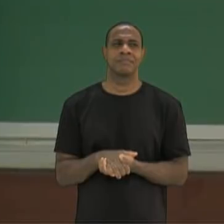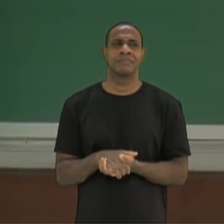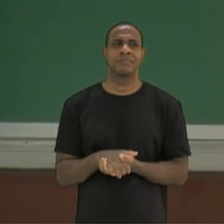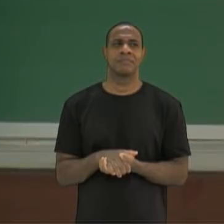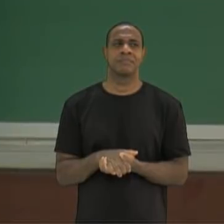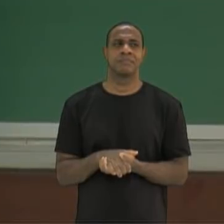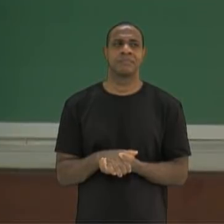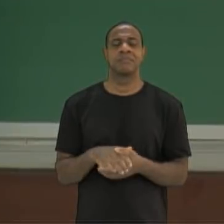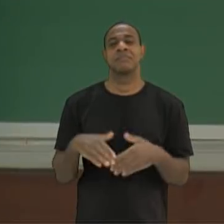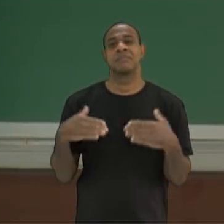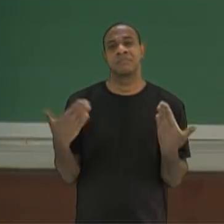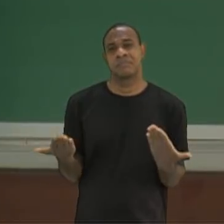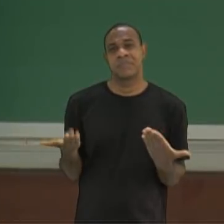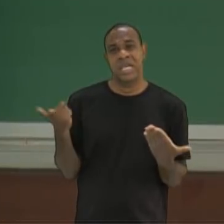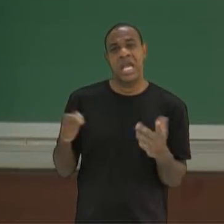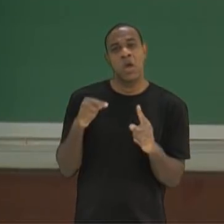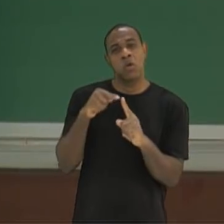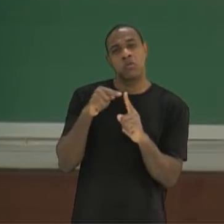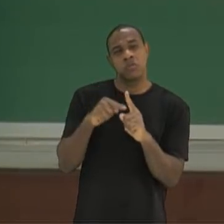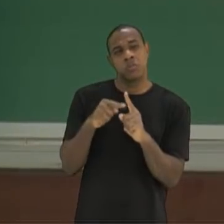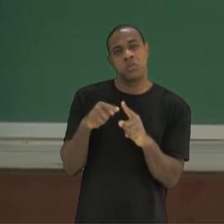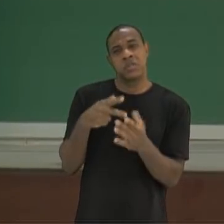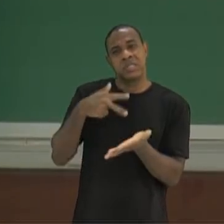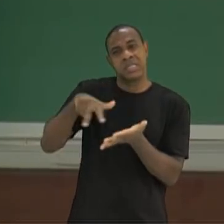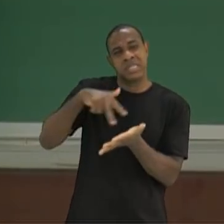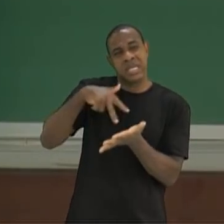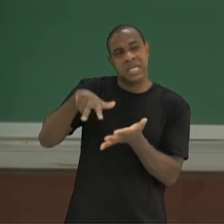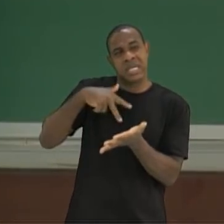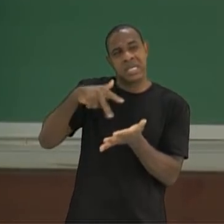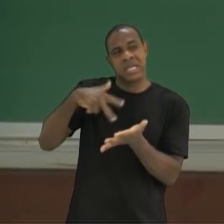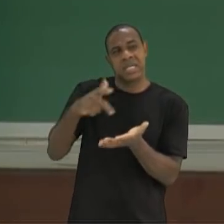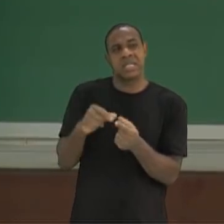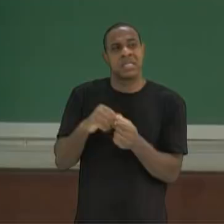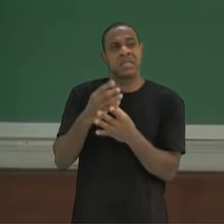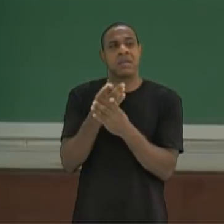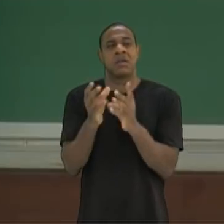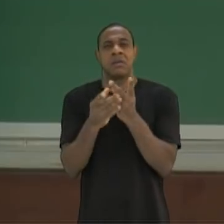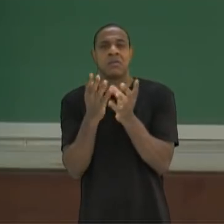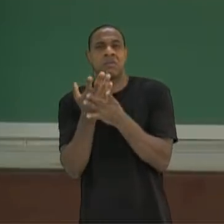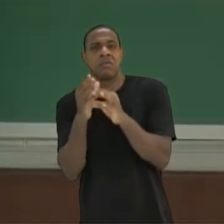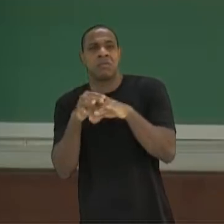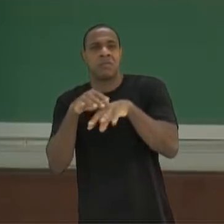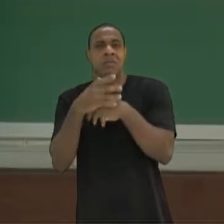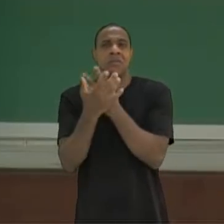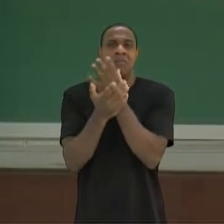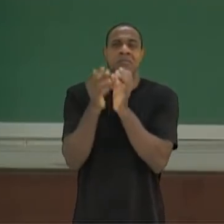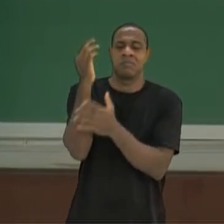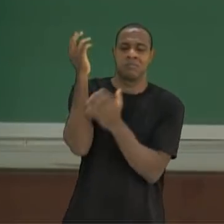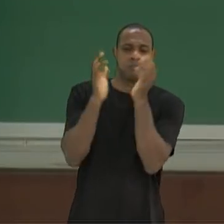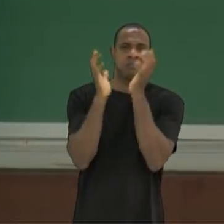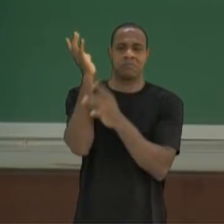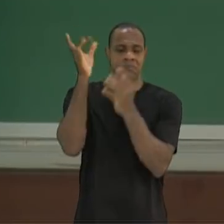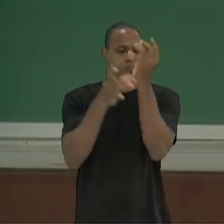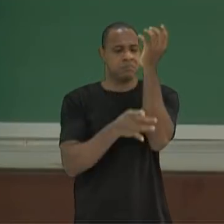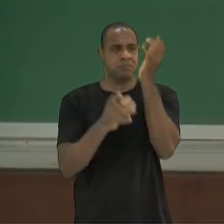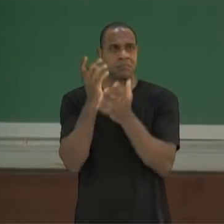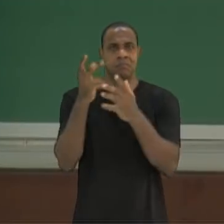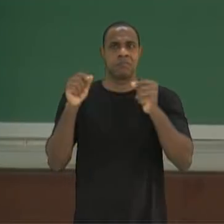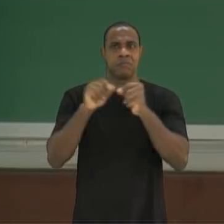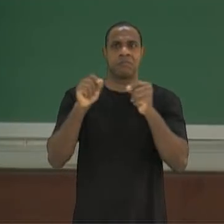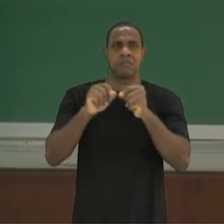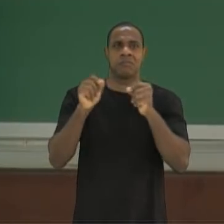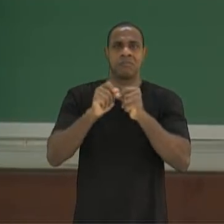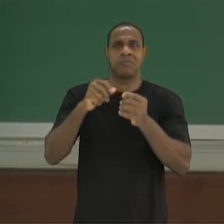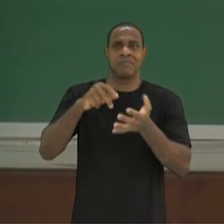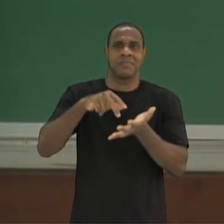ballet. Então, é um tipo de dança que envolve seus dedos, envolve a performance dos braços, das mãos, fazendo um